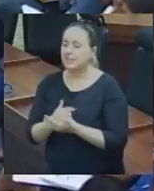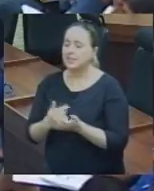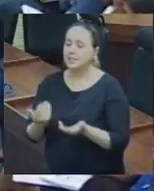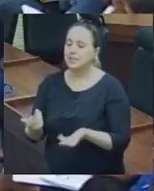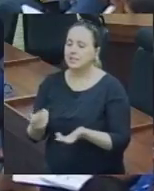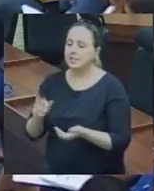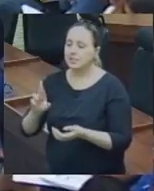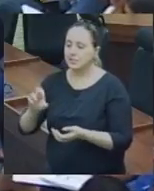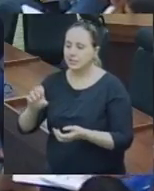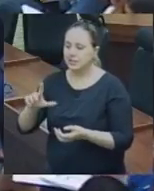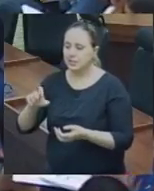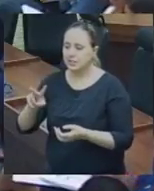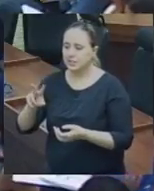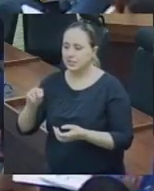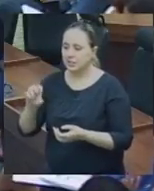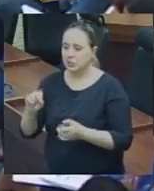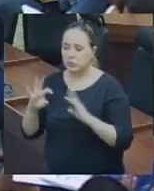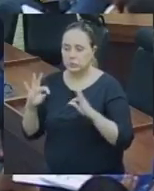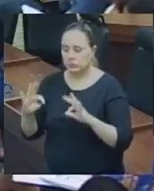relevos enfim